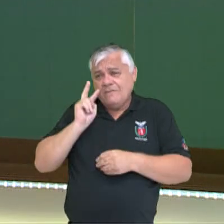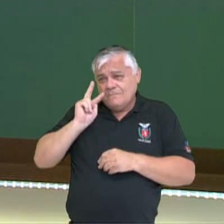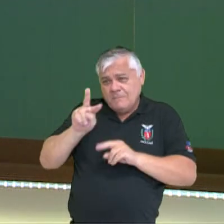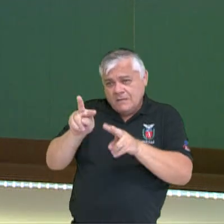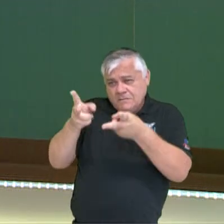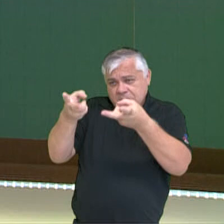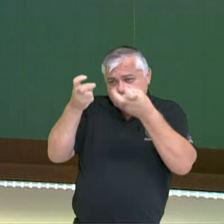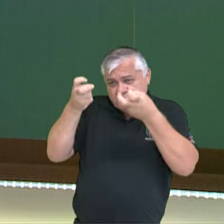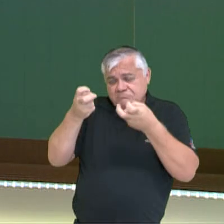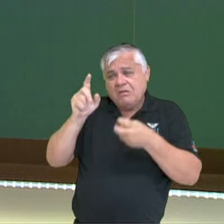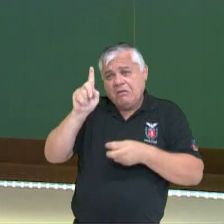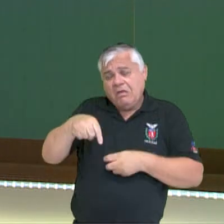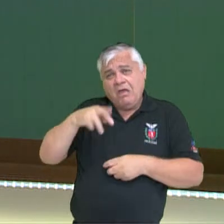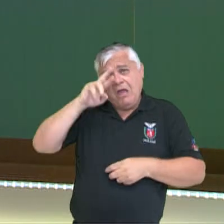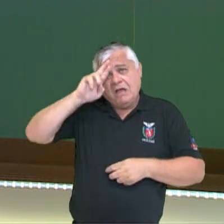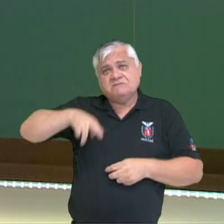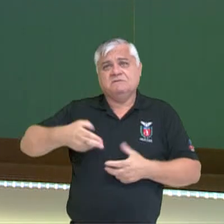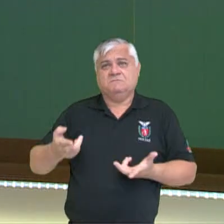a partir da razão.